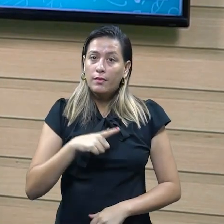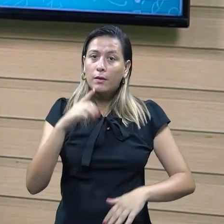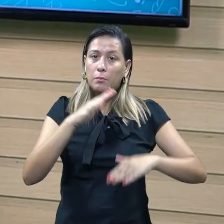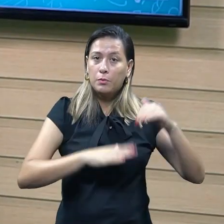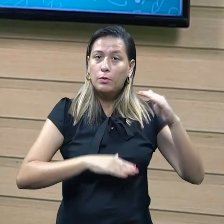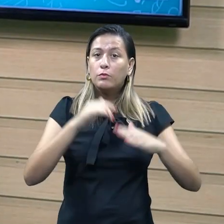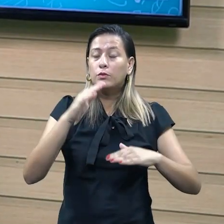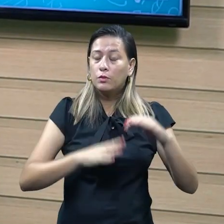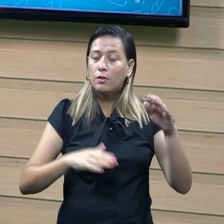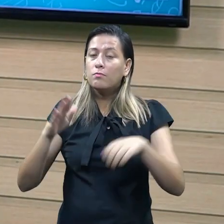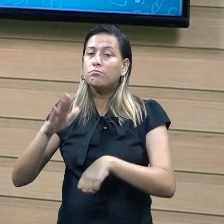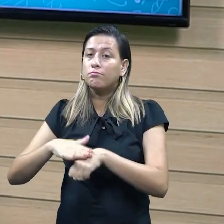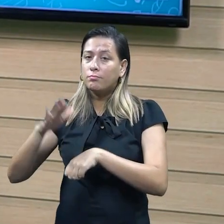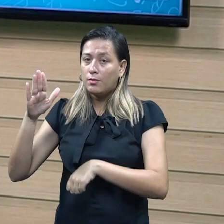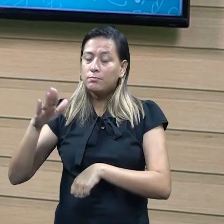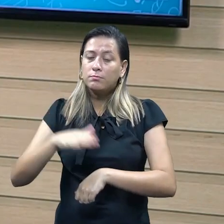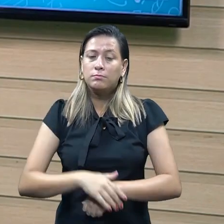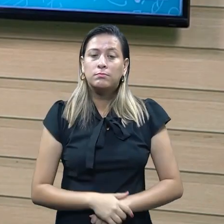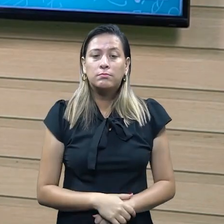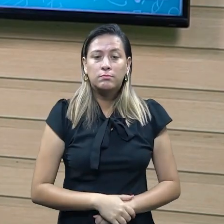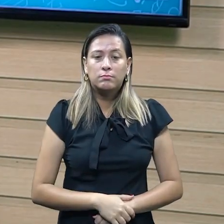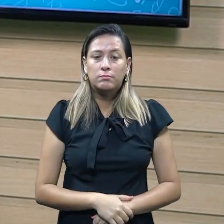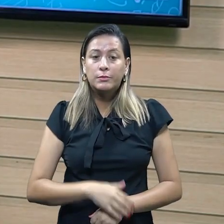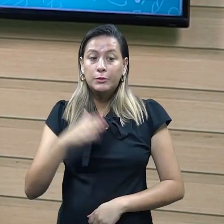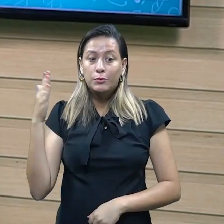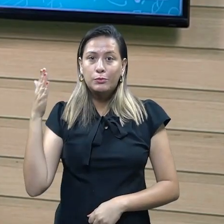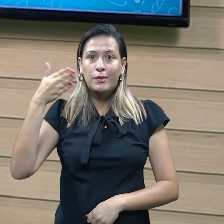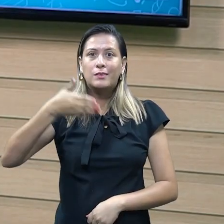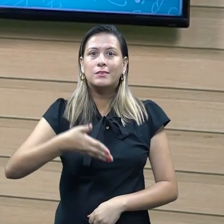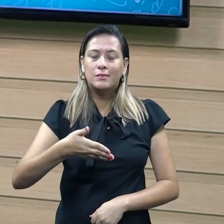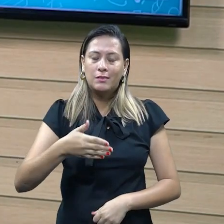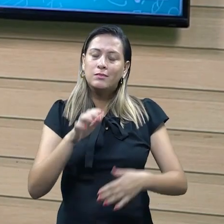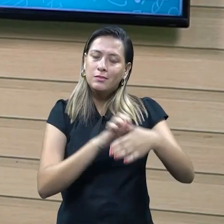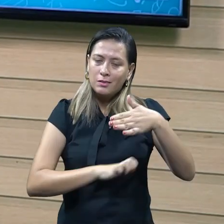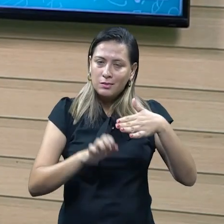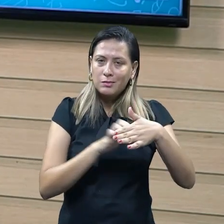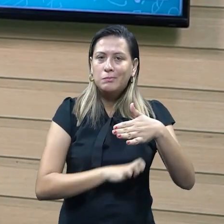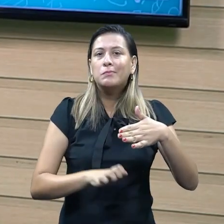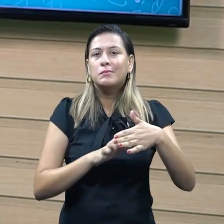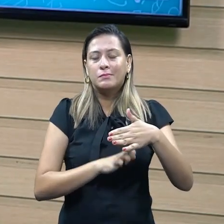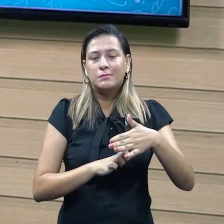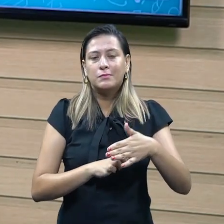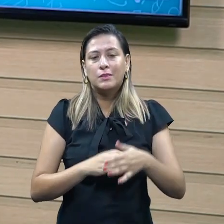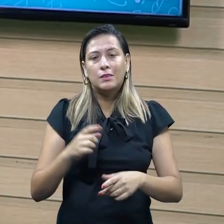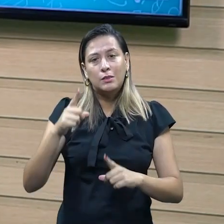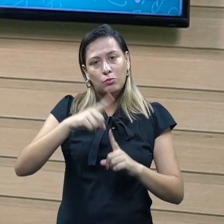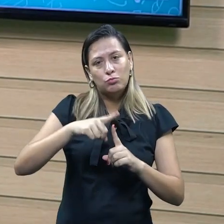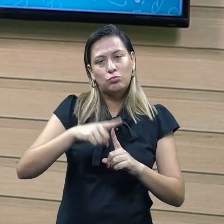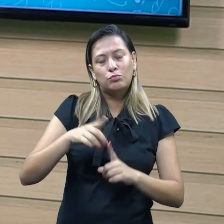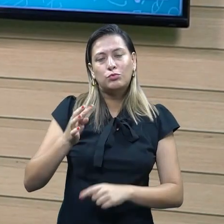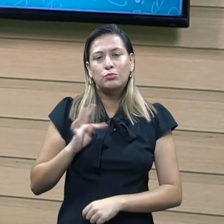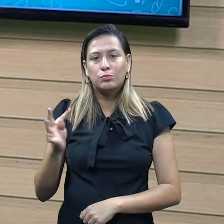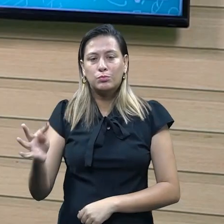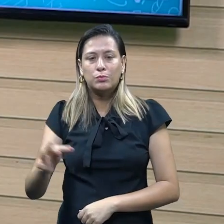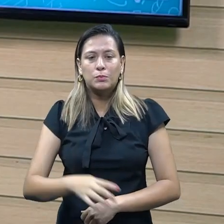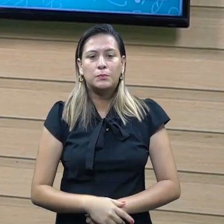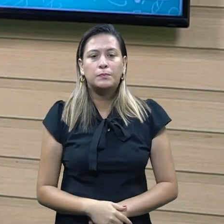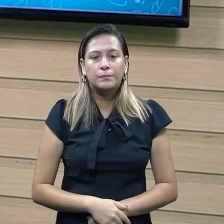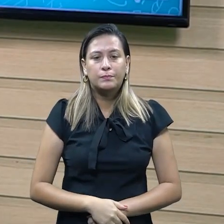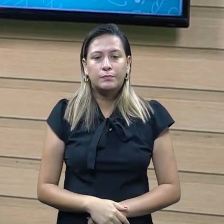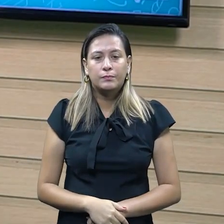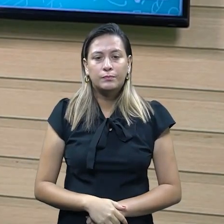profissionais trabalhando na área e um acesso maior das empresas a esse tipo de tecnologia, o